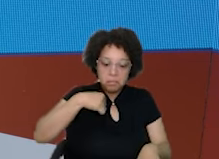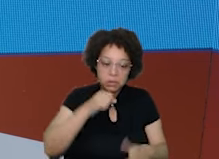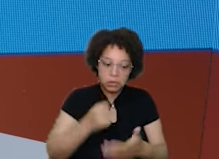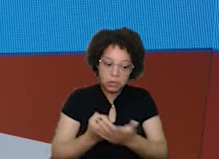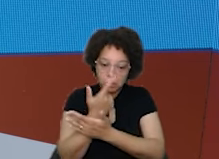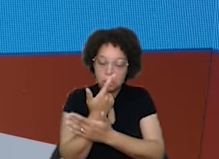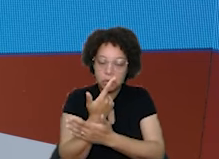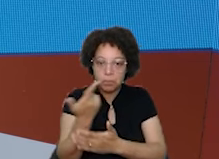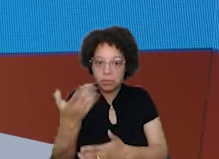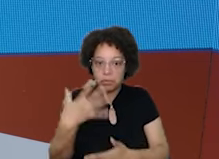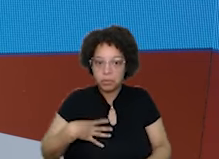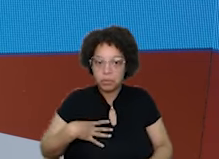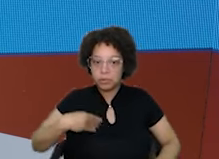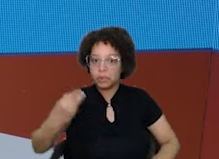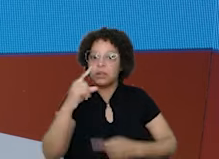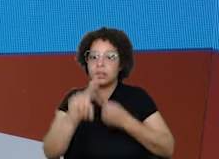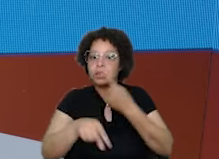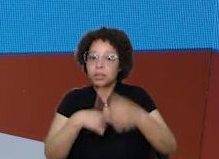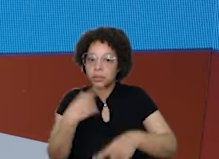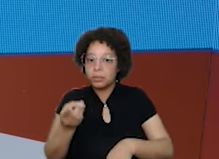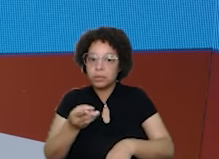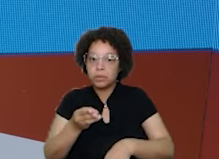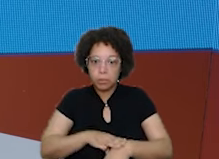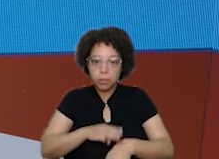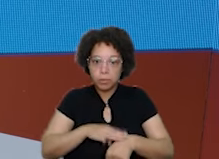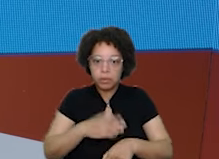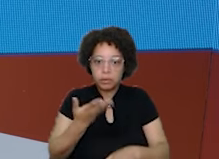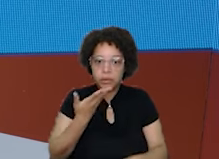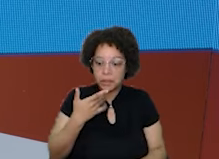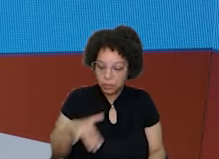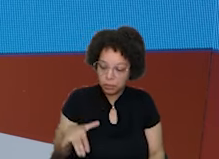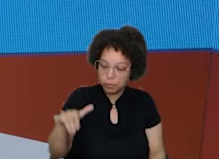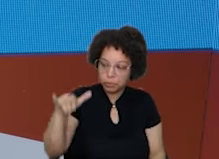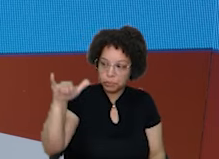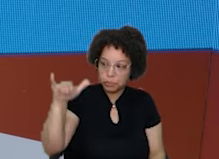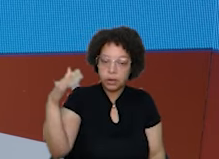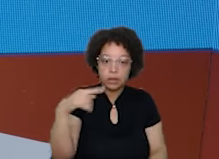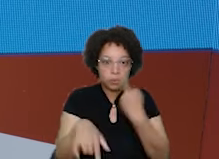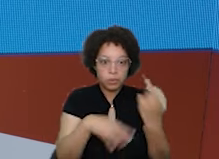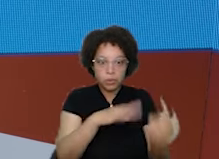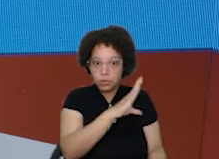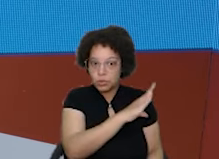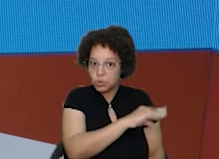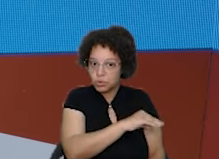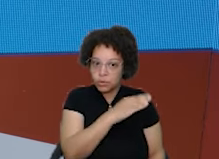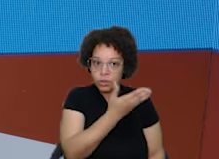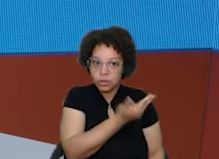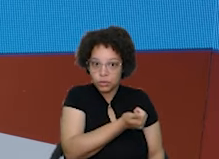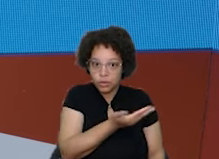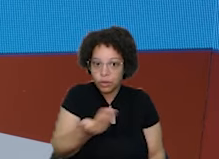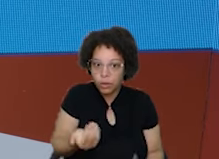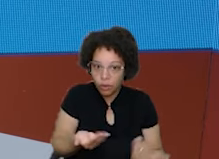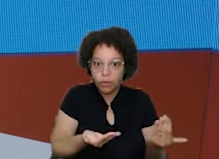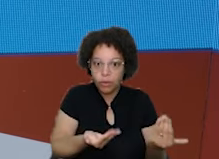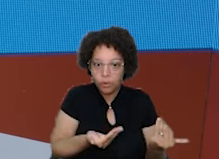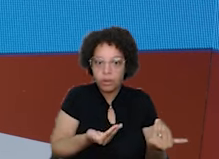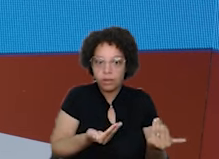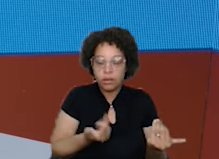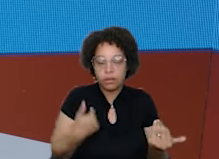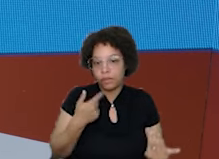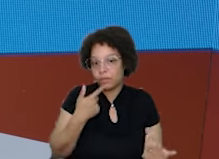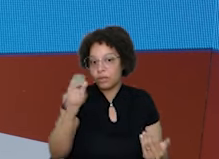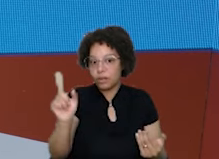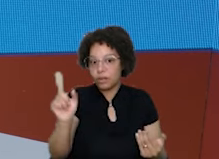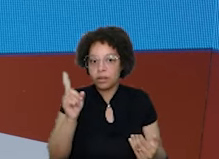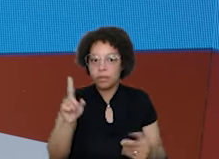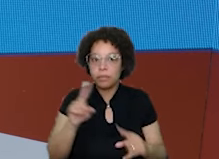em um determinado momento essa criança vai crescendo ela vira adolescente aí já não é eu mais que fala com ela e quem fala